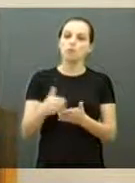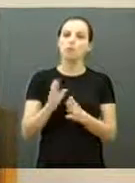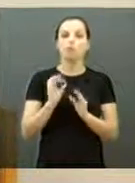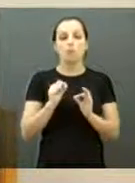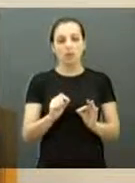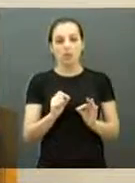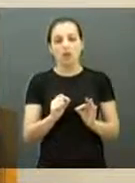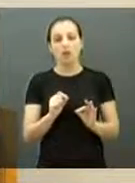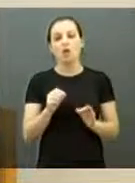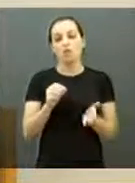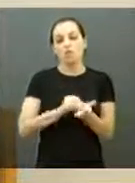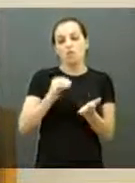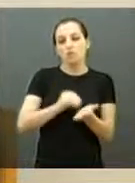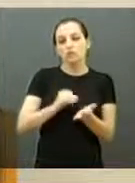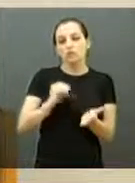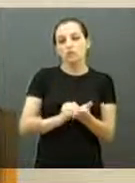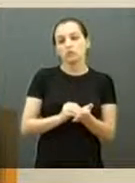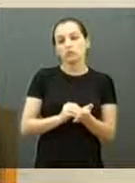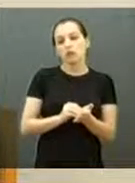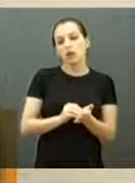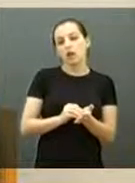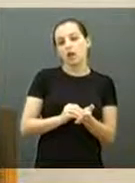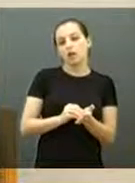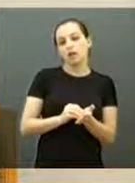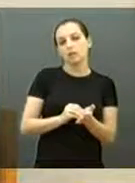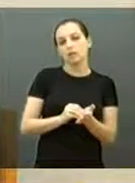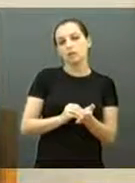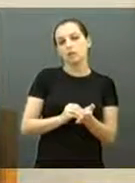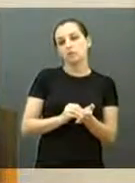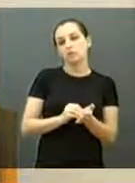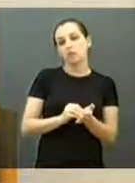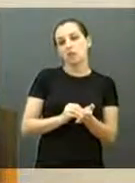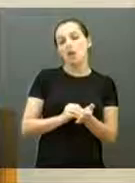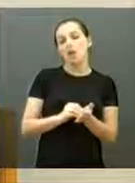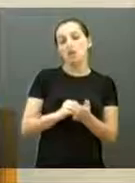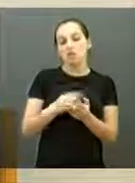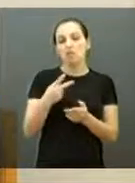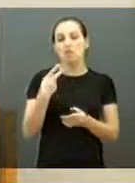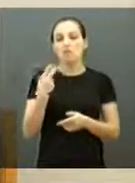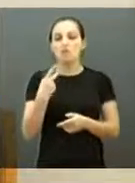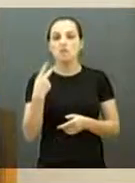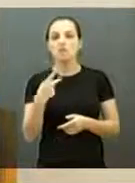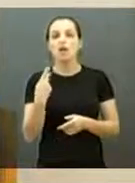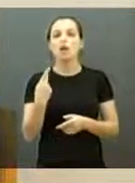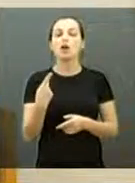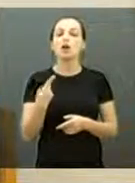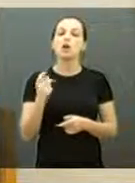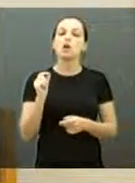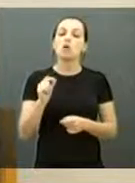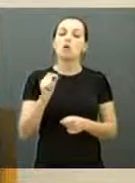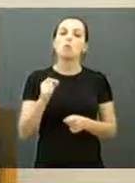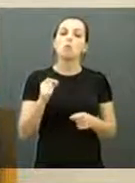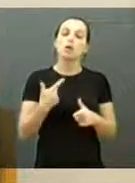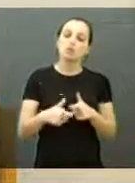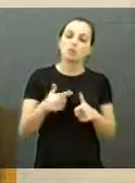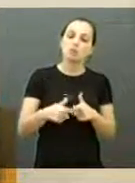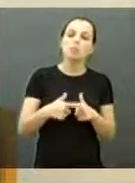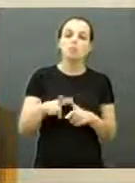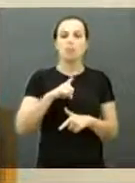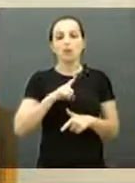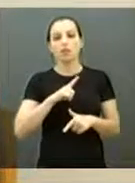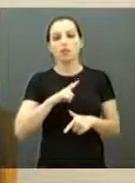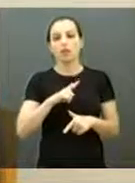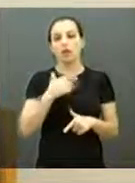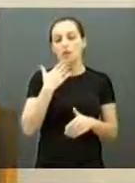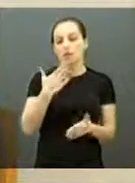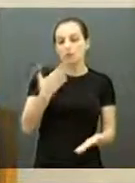não ficar faltando, como tem essa defasagem, tanto que ele deixou claro também a coordenação, a hora que tiver qualquer problema, eu peço demissão. Foi